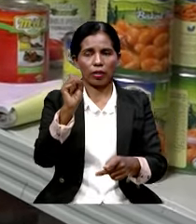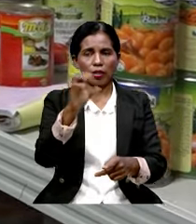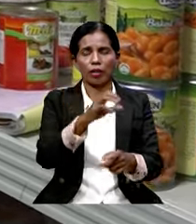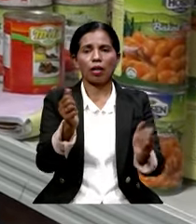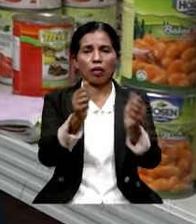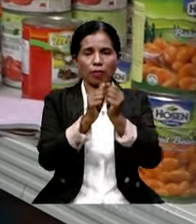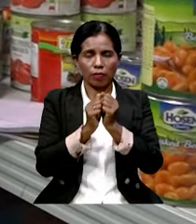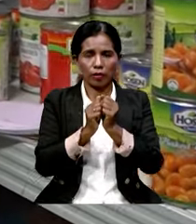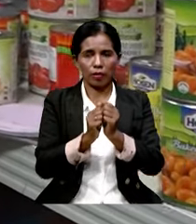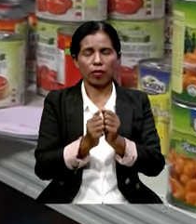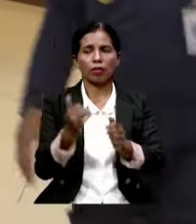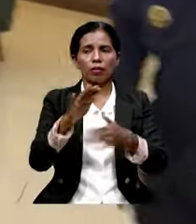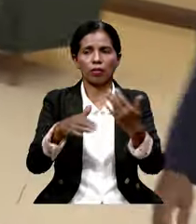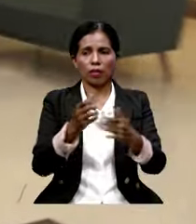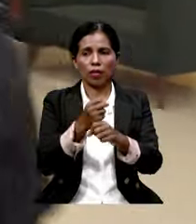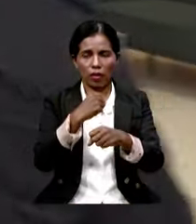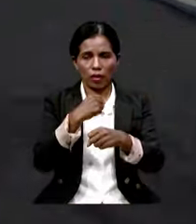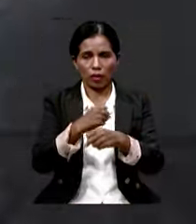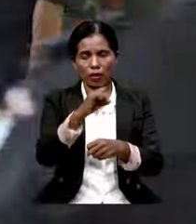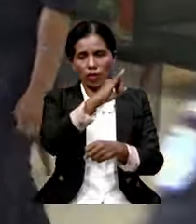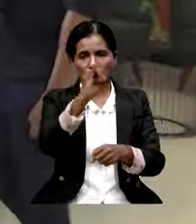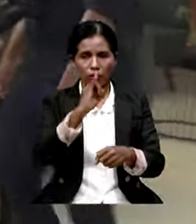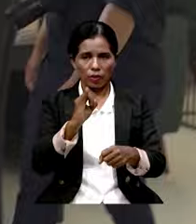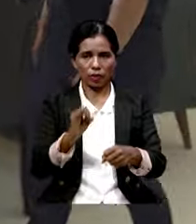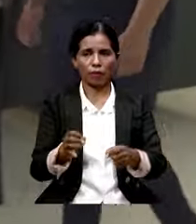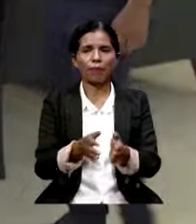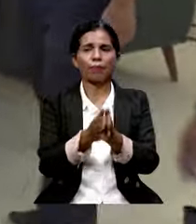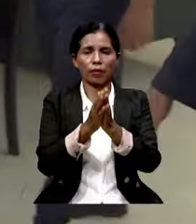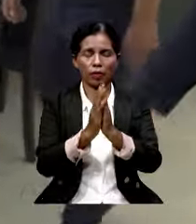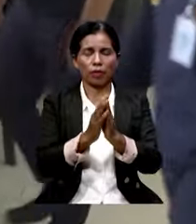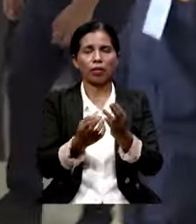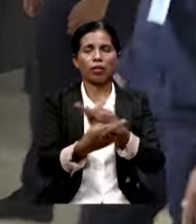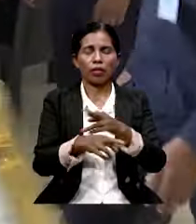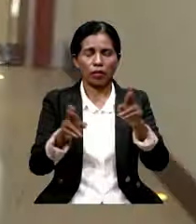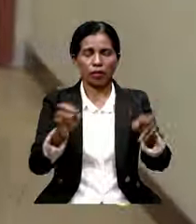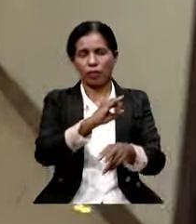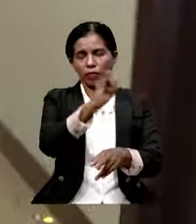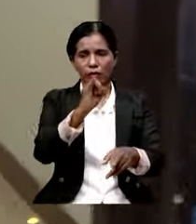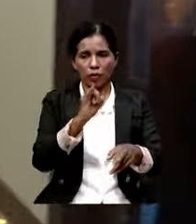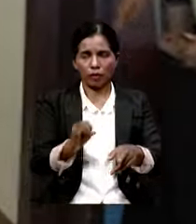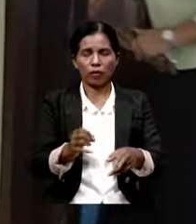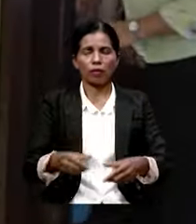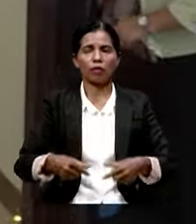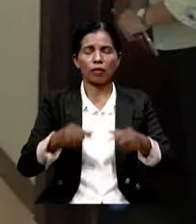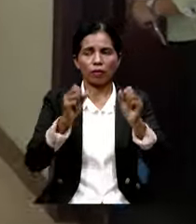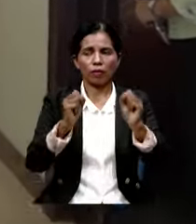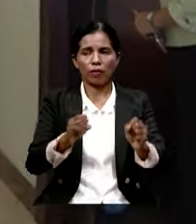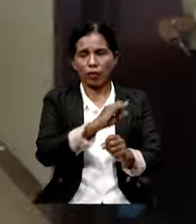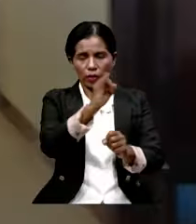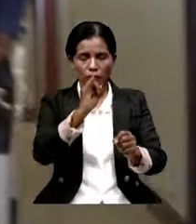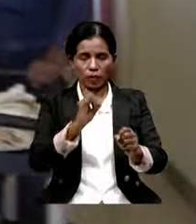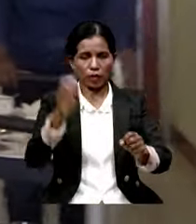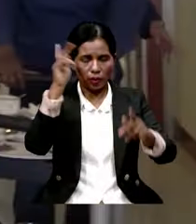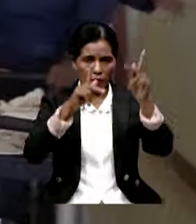com a autoridade relevante a lojela investigação, no russi resultado de investigação, mas foi em bela identifica